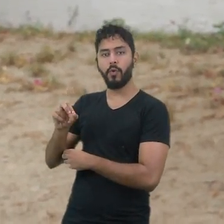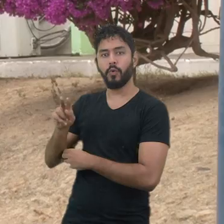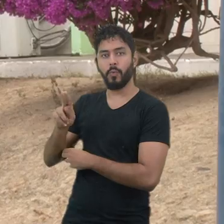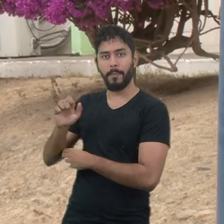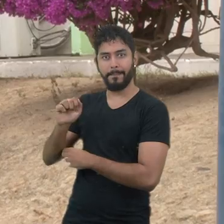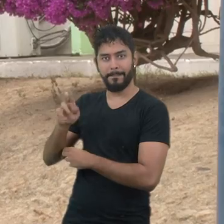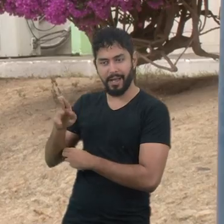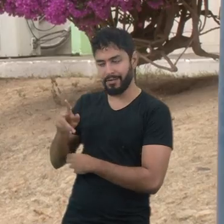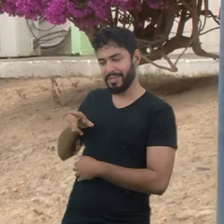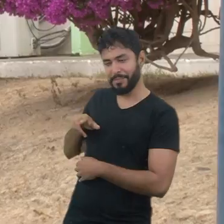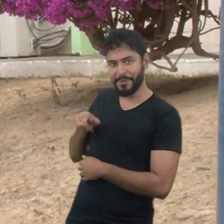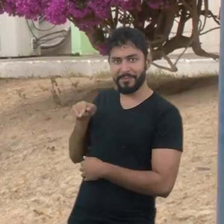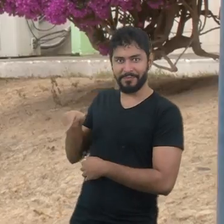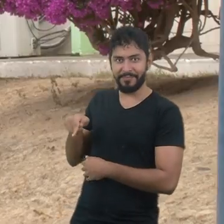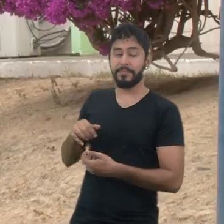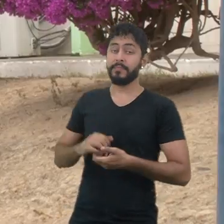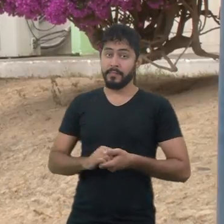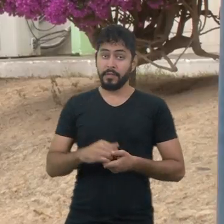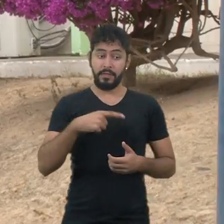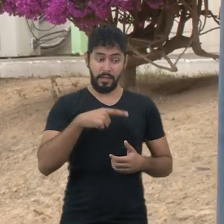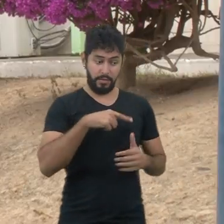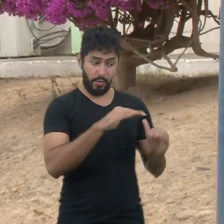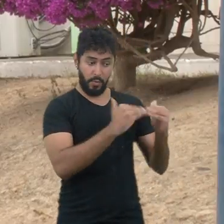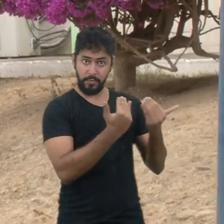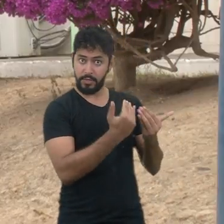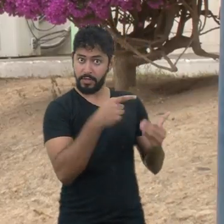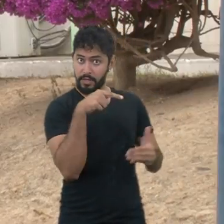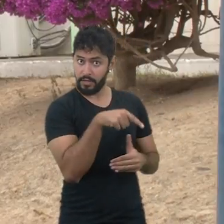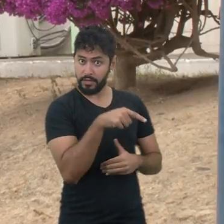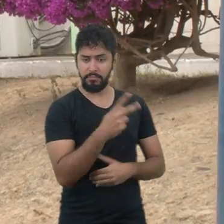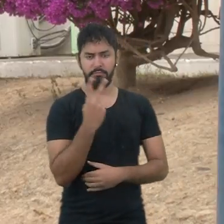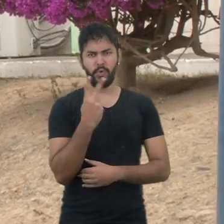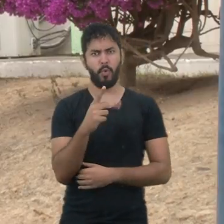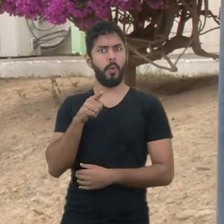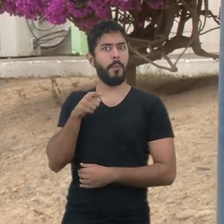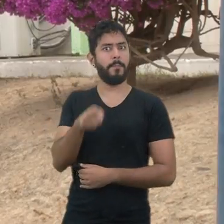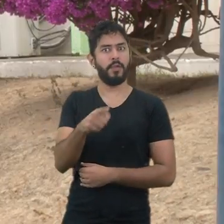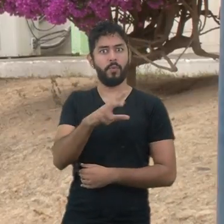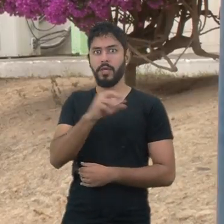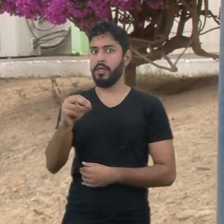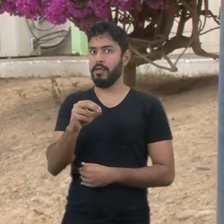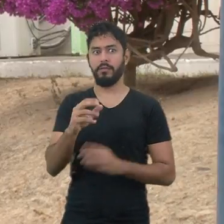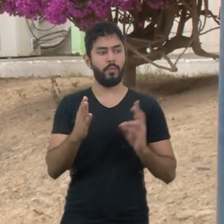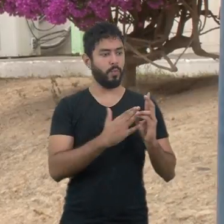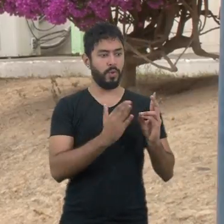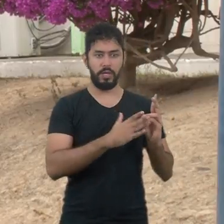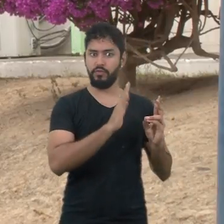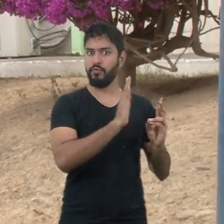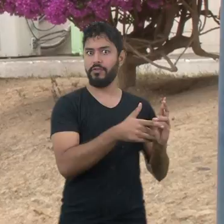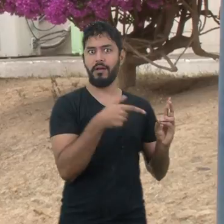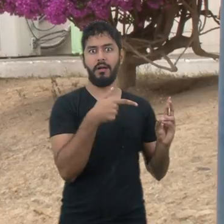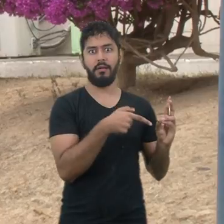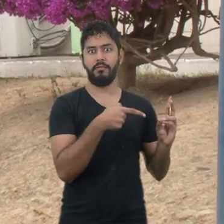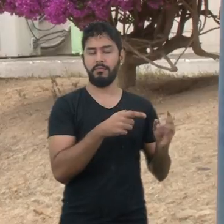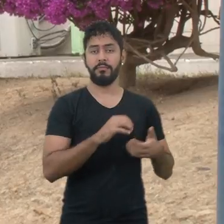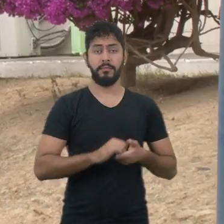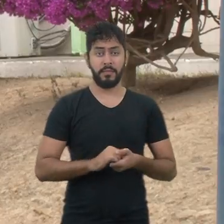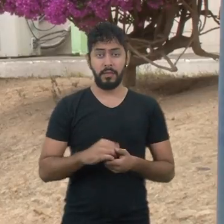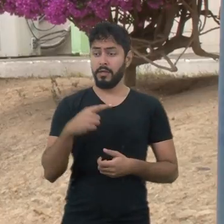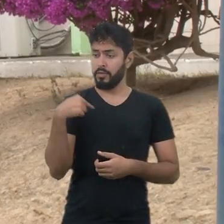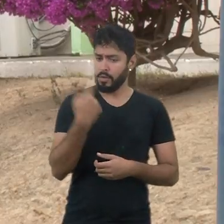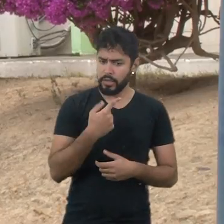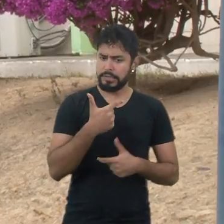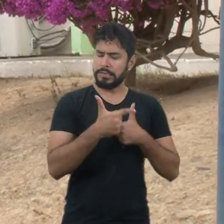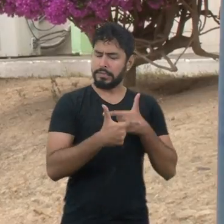Ororubá. Hoje nós temos uma comunidade indígena do Xucuru de Simbres com aproximadamente 2.500